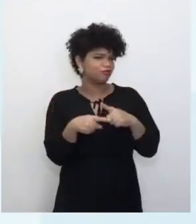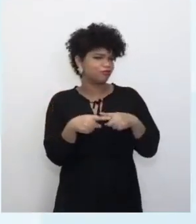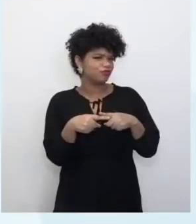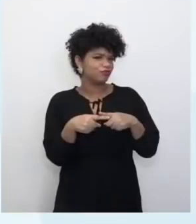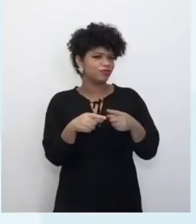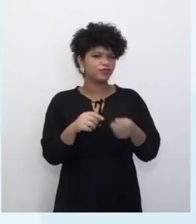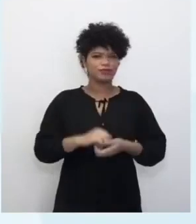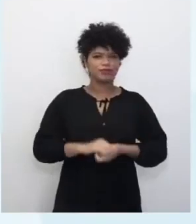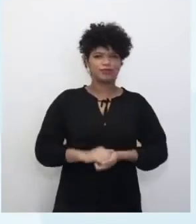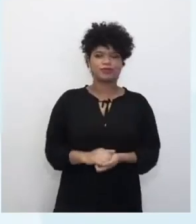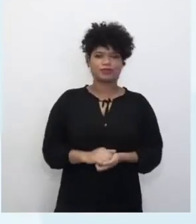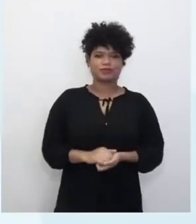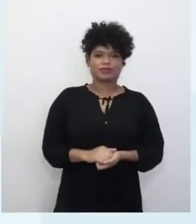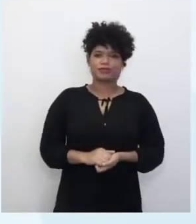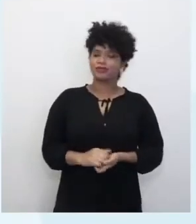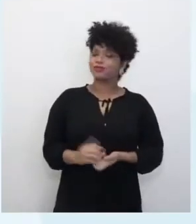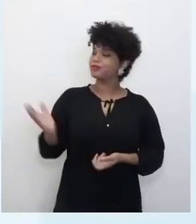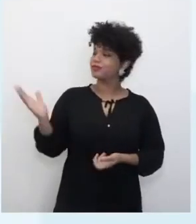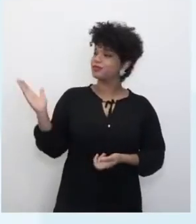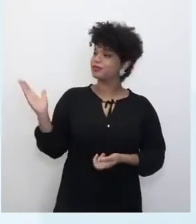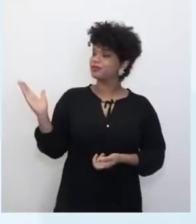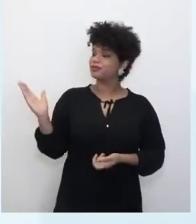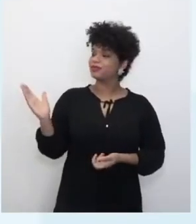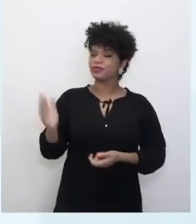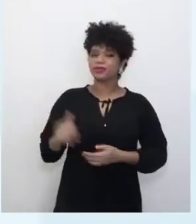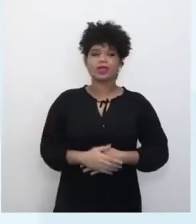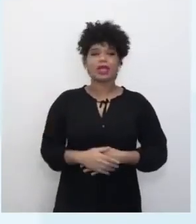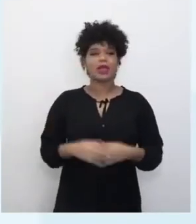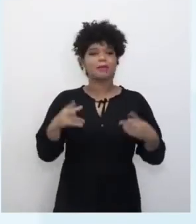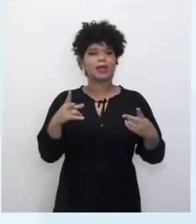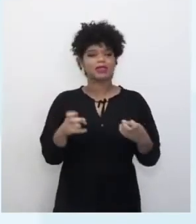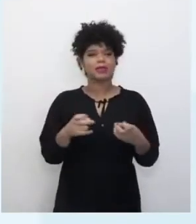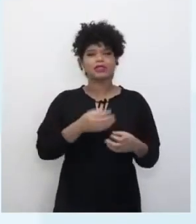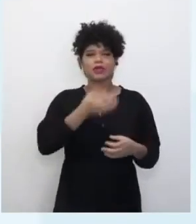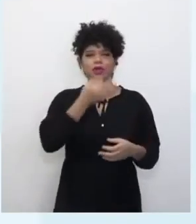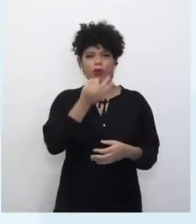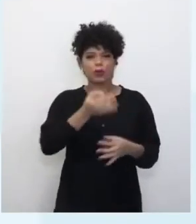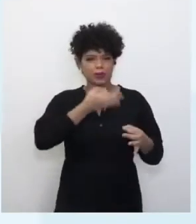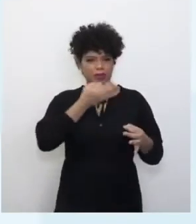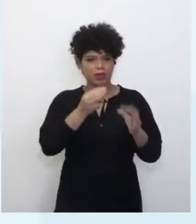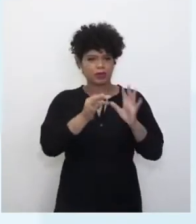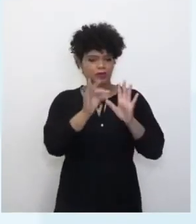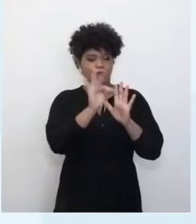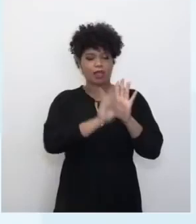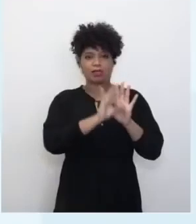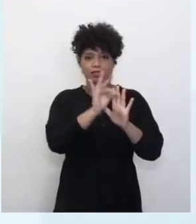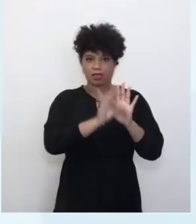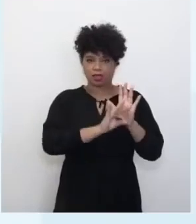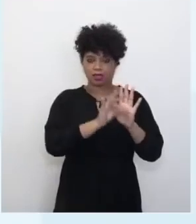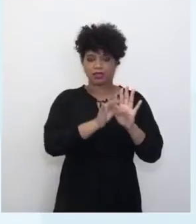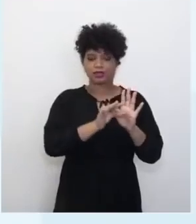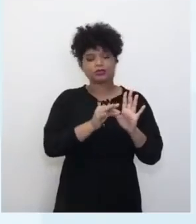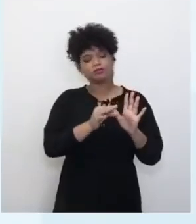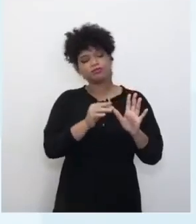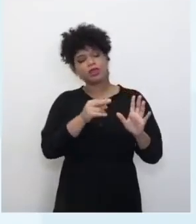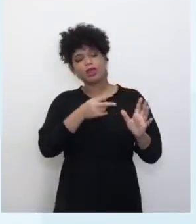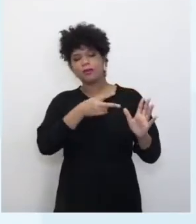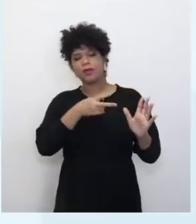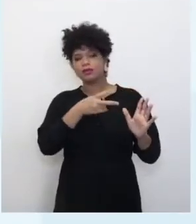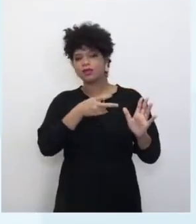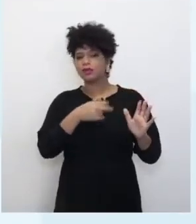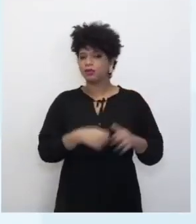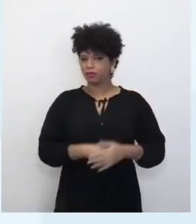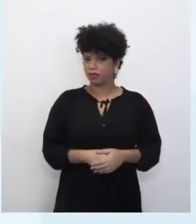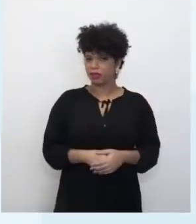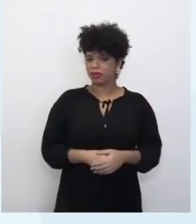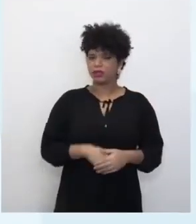apresentação da aula, tema da aula, textualização de textos argumentativos e apreciativos.